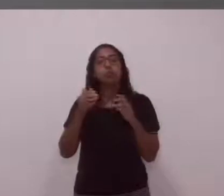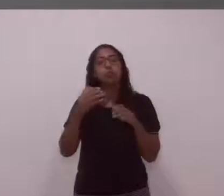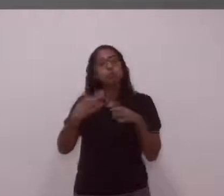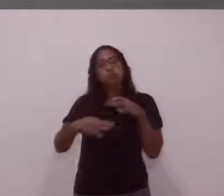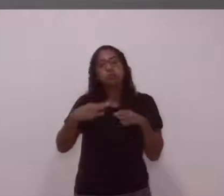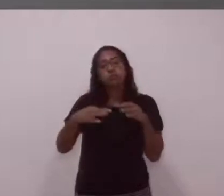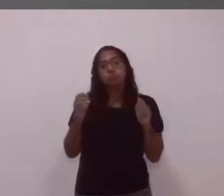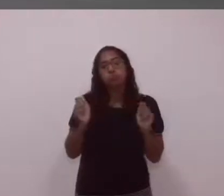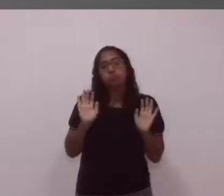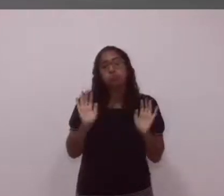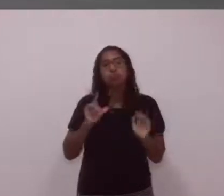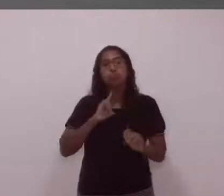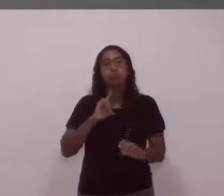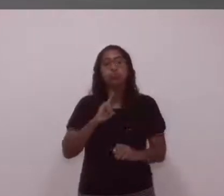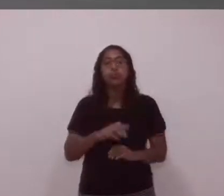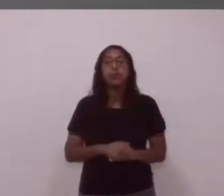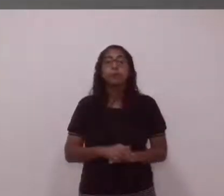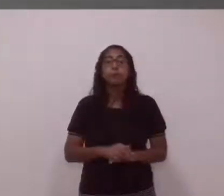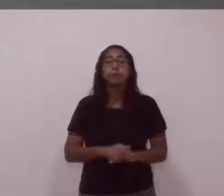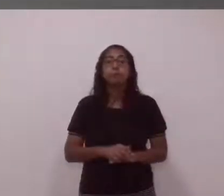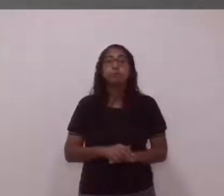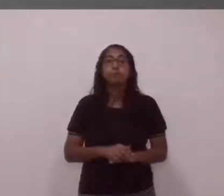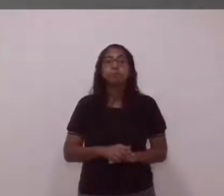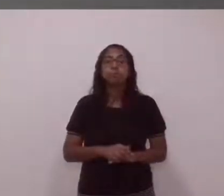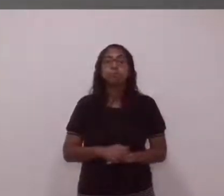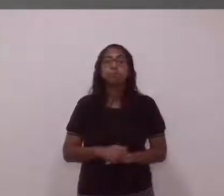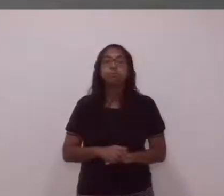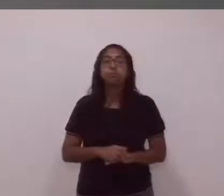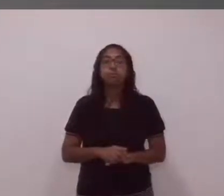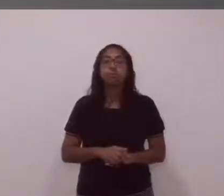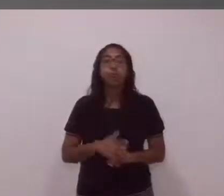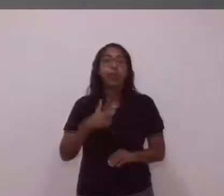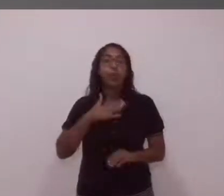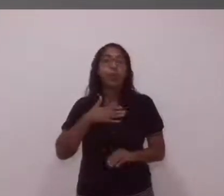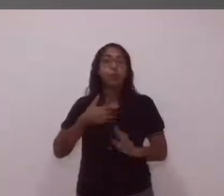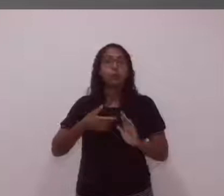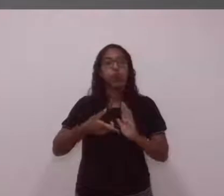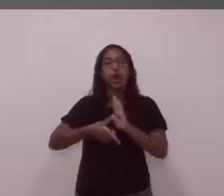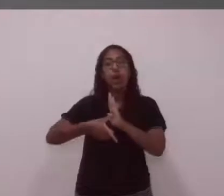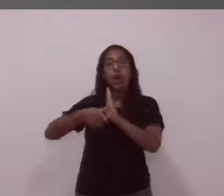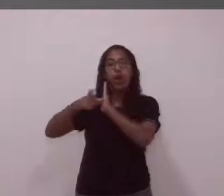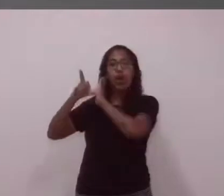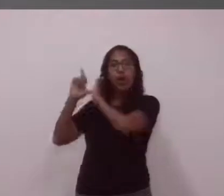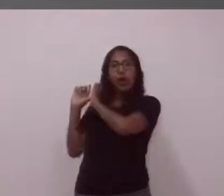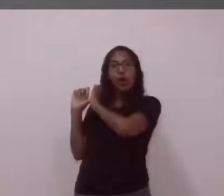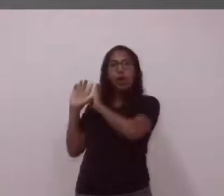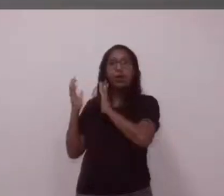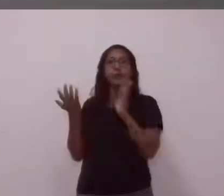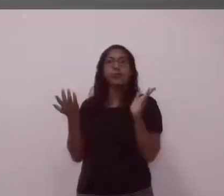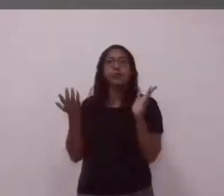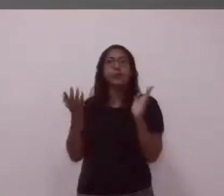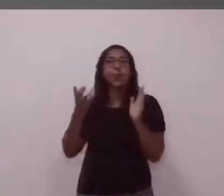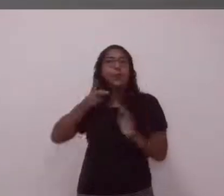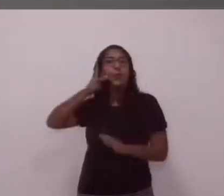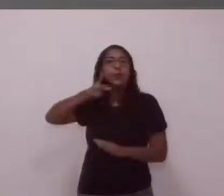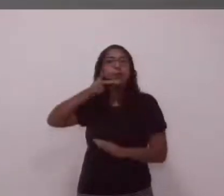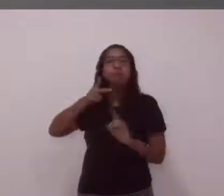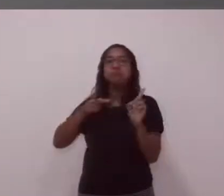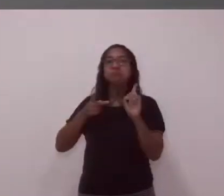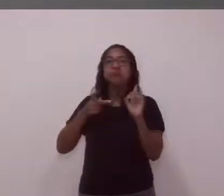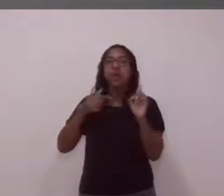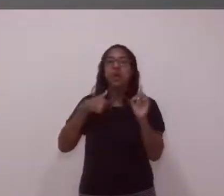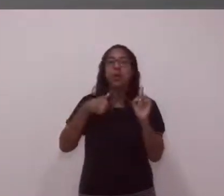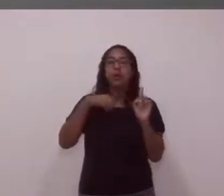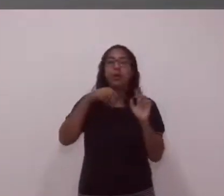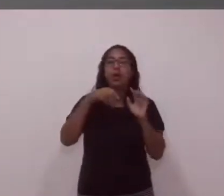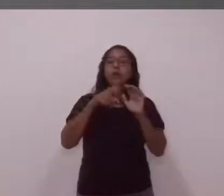eu entrei para a vereança nunca participei de vida política antes eu cuido de animais tenho uma ONG há 20 anos